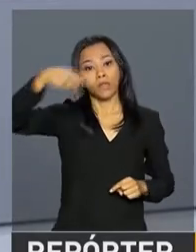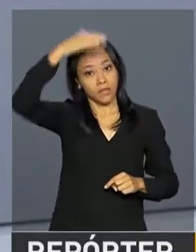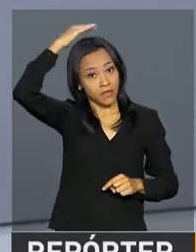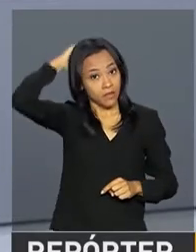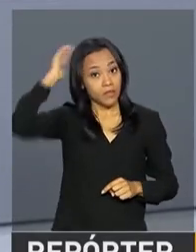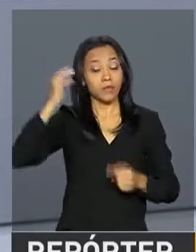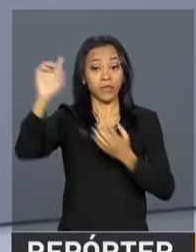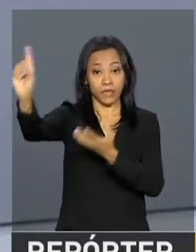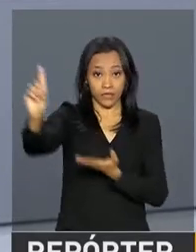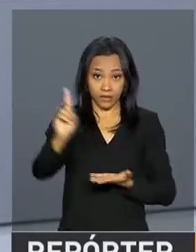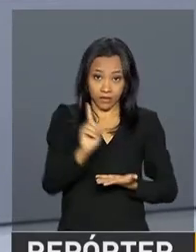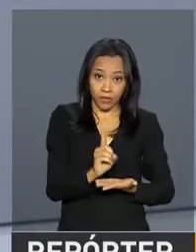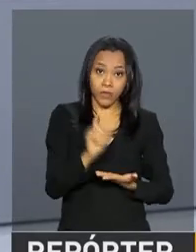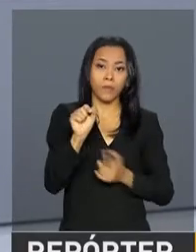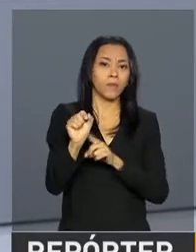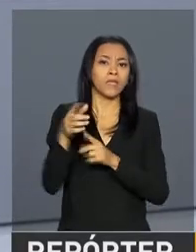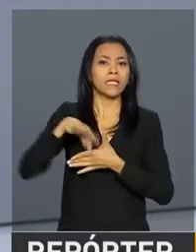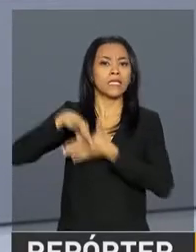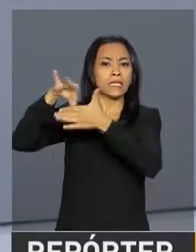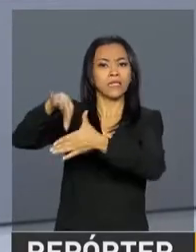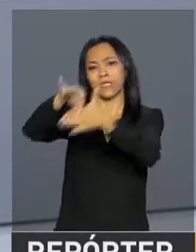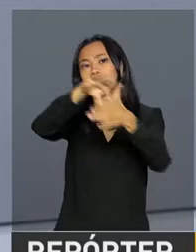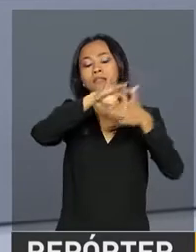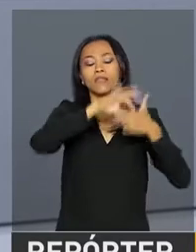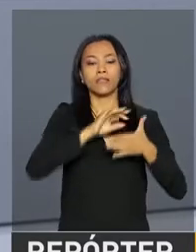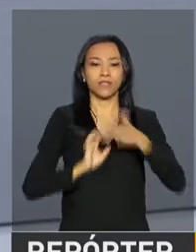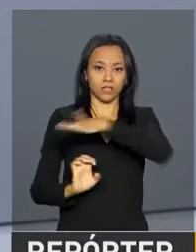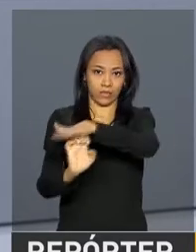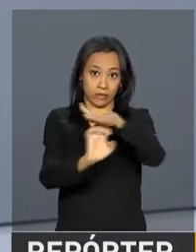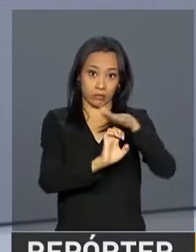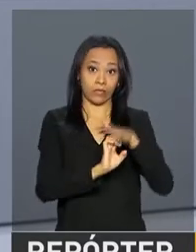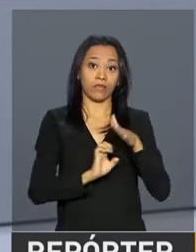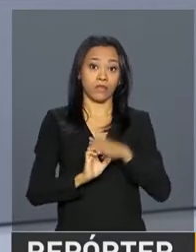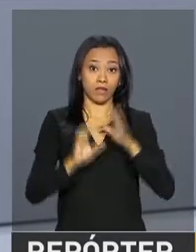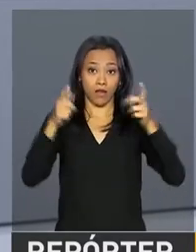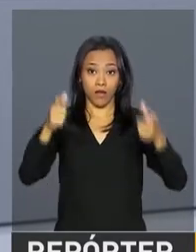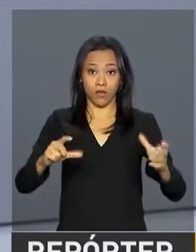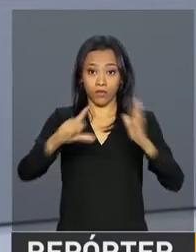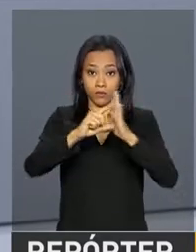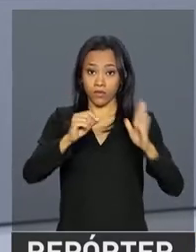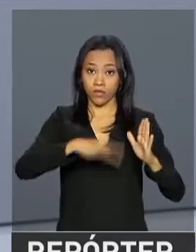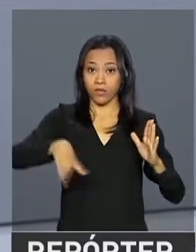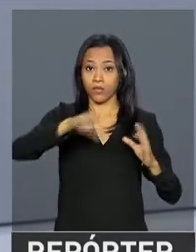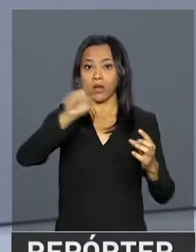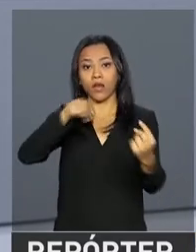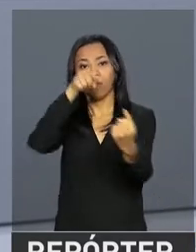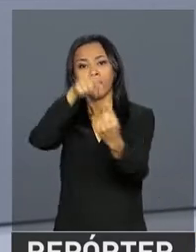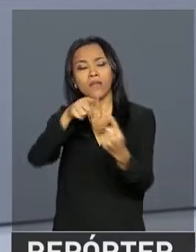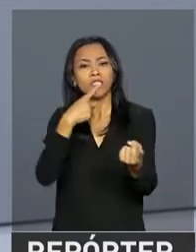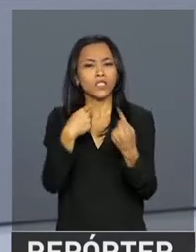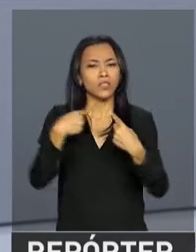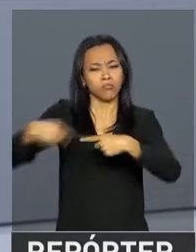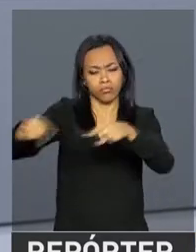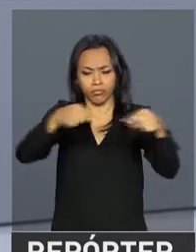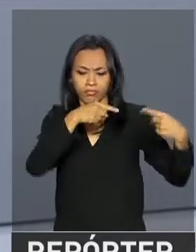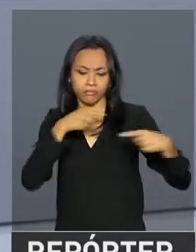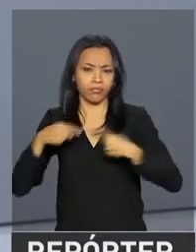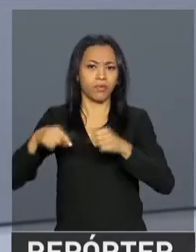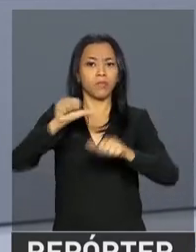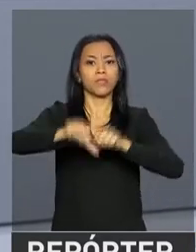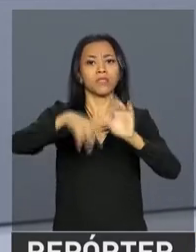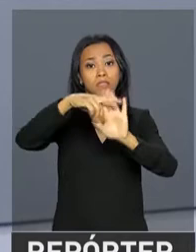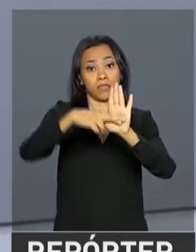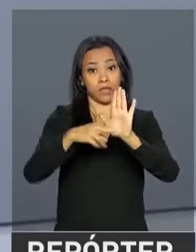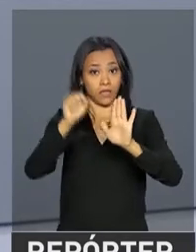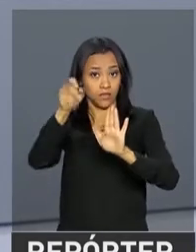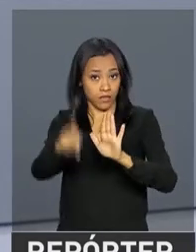lideranças empresariais no palácio do planalto nesta terça feira para discutir a reforma da previdência os empresários manifestaram apoio